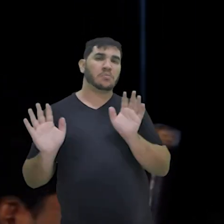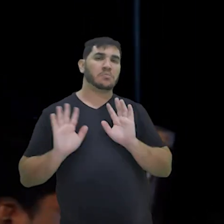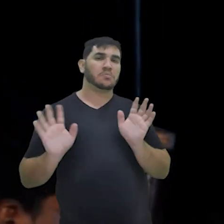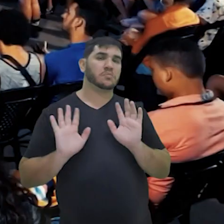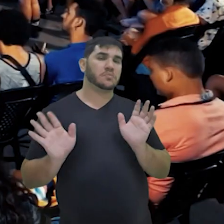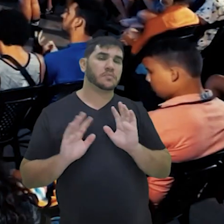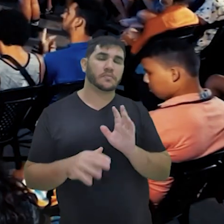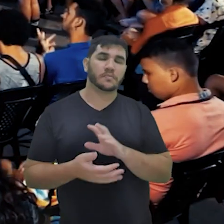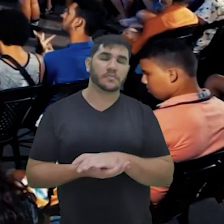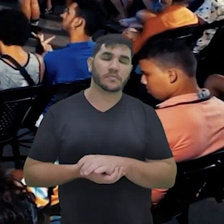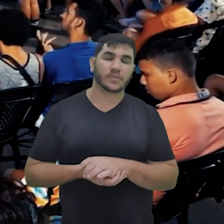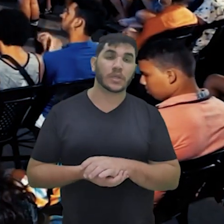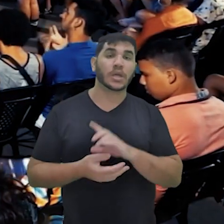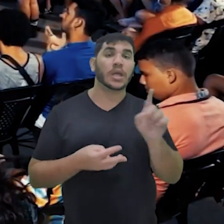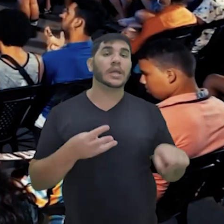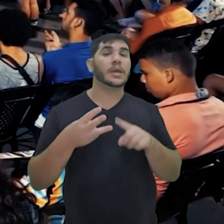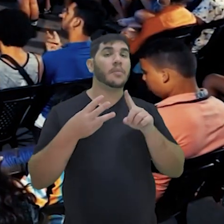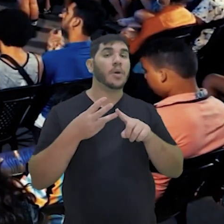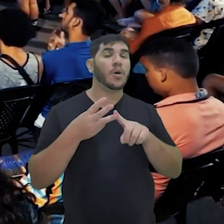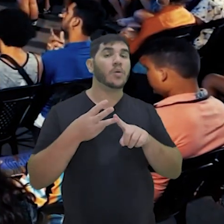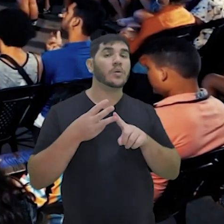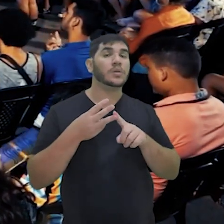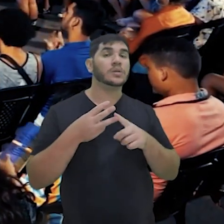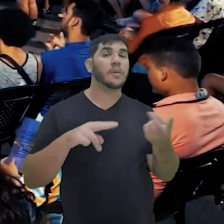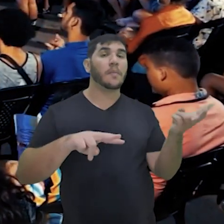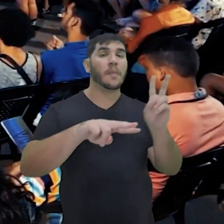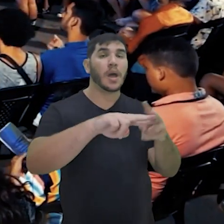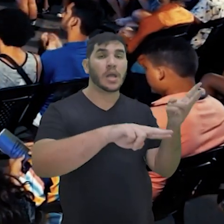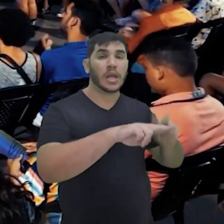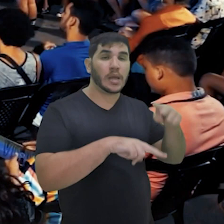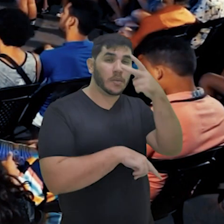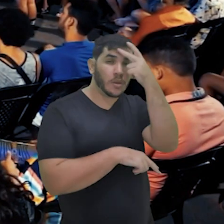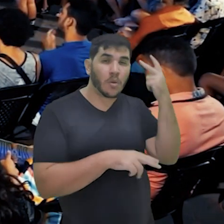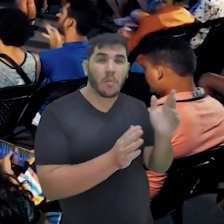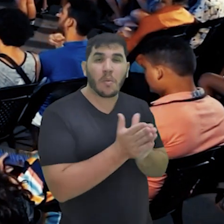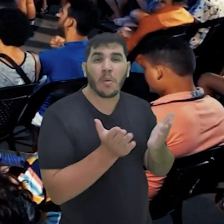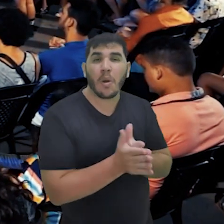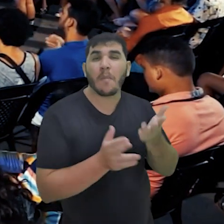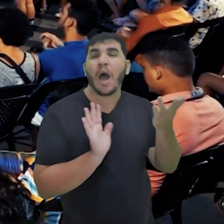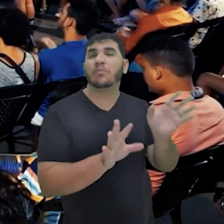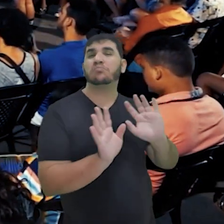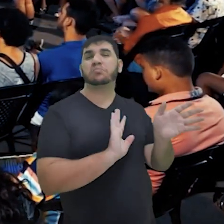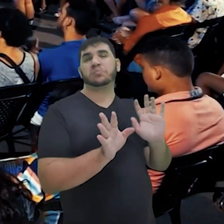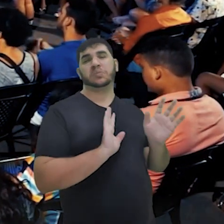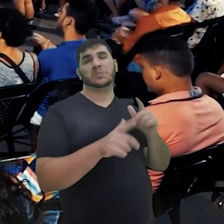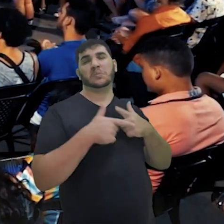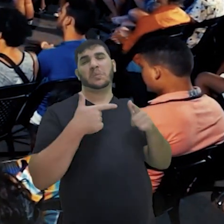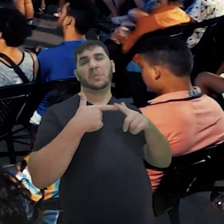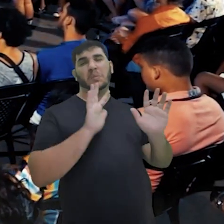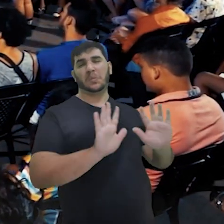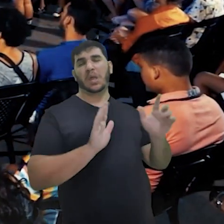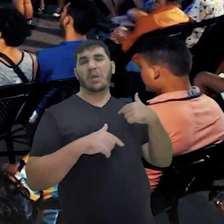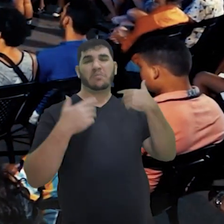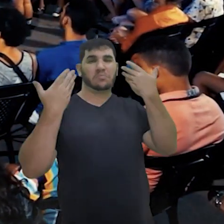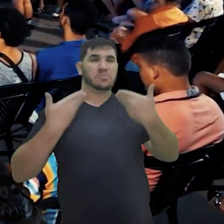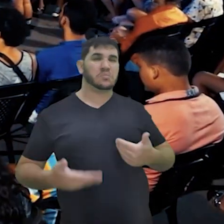operário. Depois prenderam os miseráveis, mas não me importei com isso, porque eu não sou